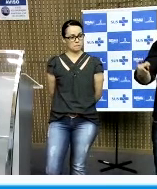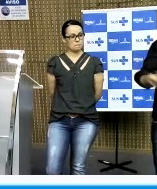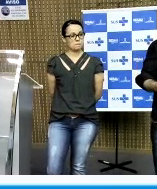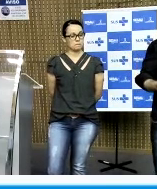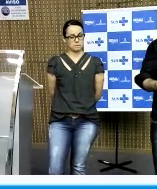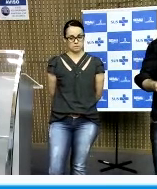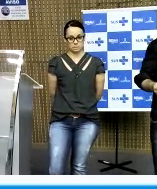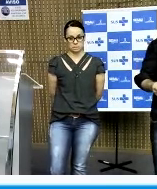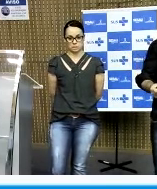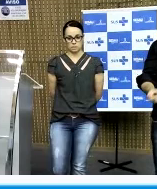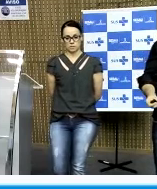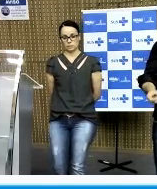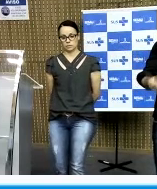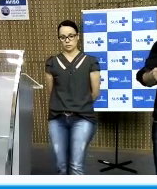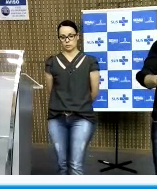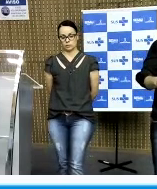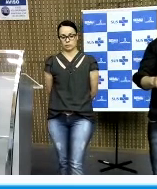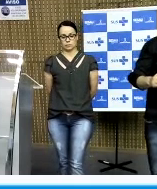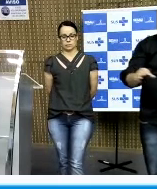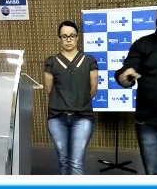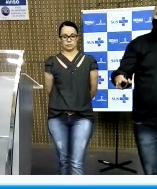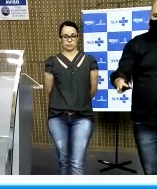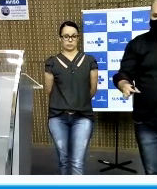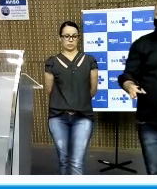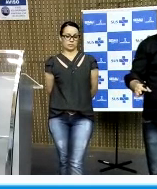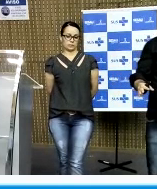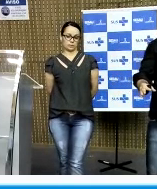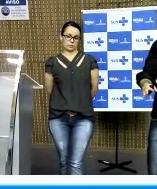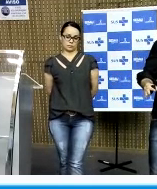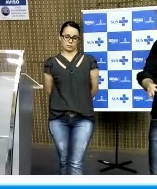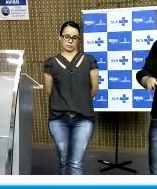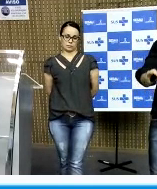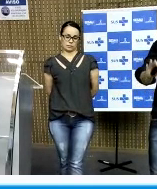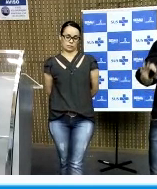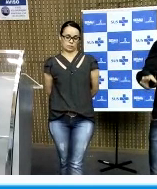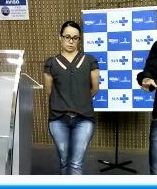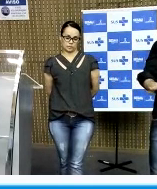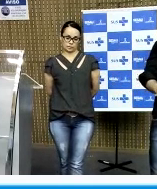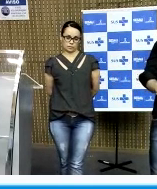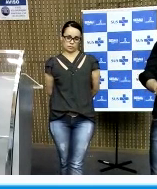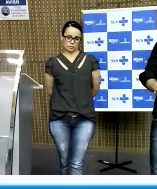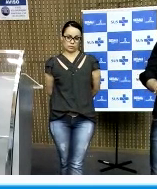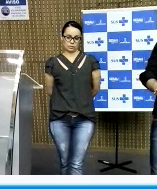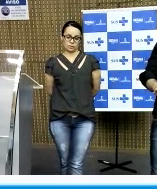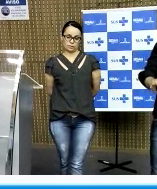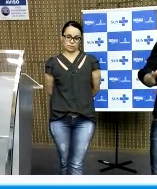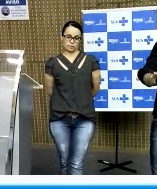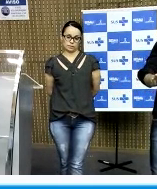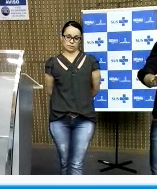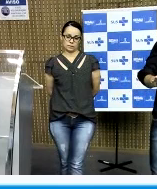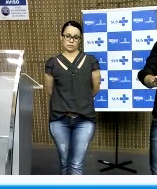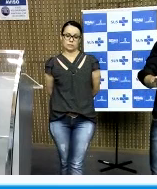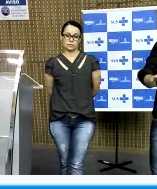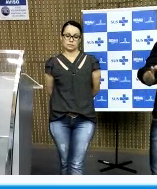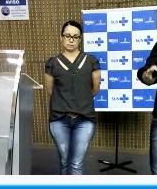melhor, está com 60,4% em 2020 e 75,5% no primeiro semestre de 2021. E a